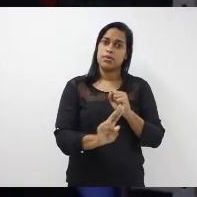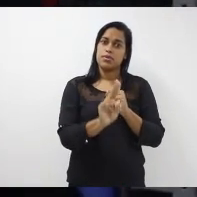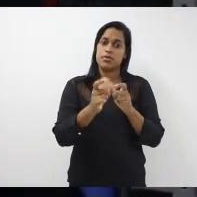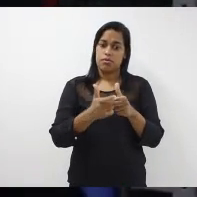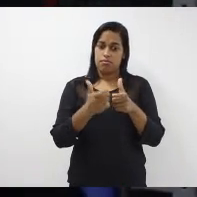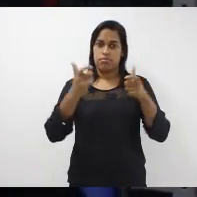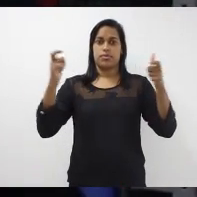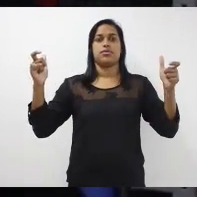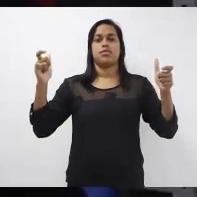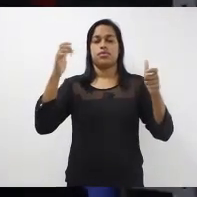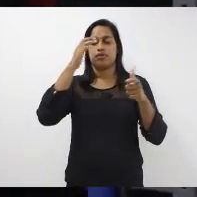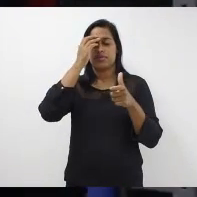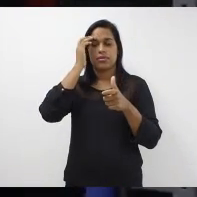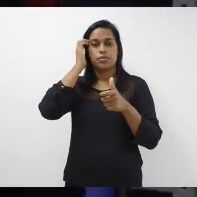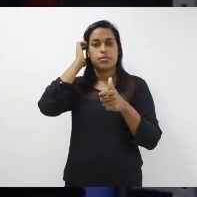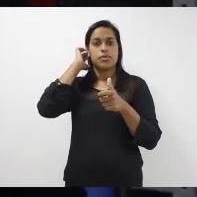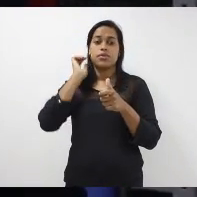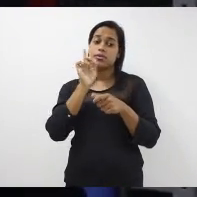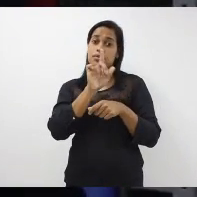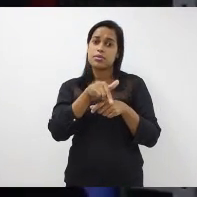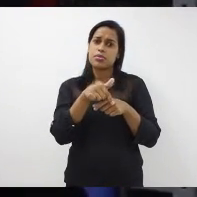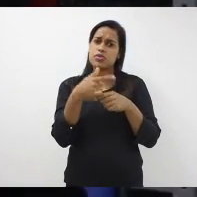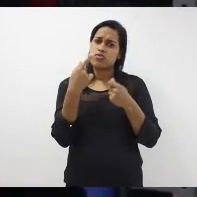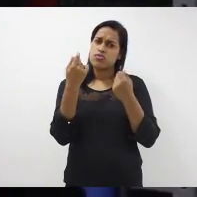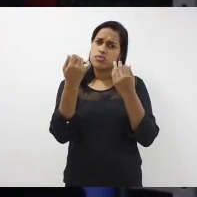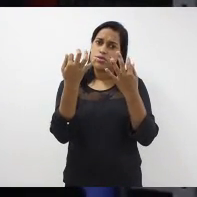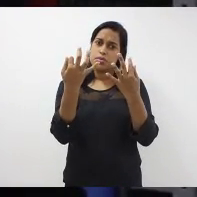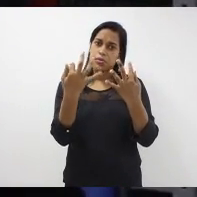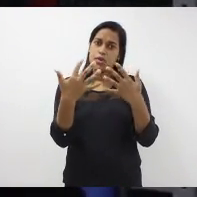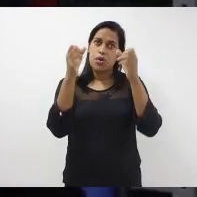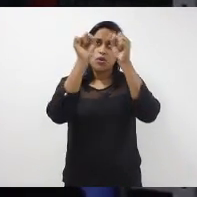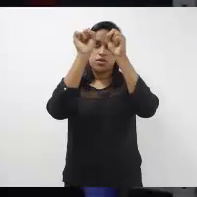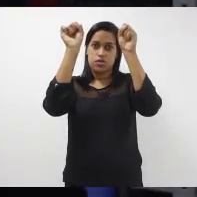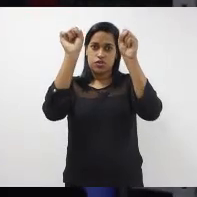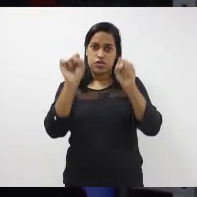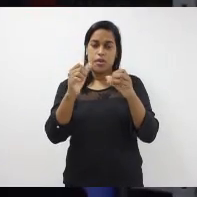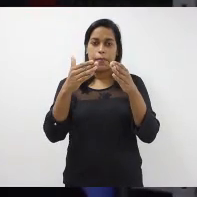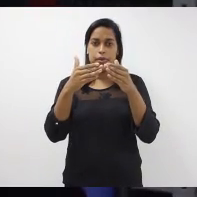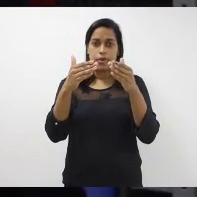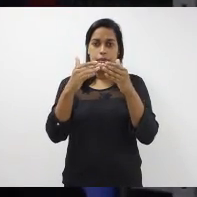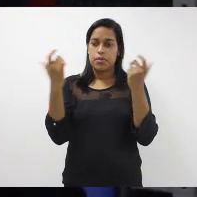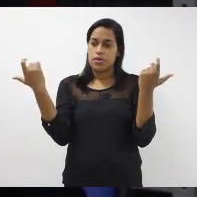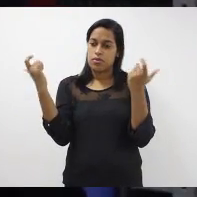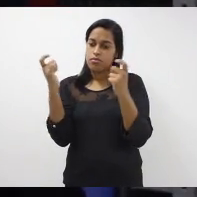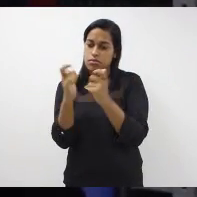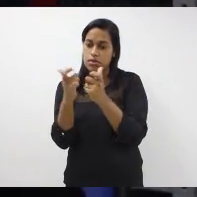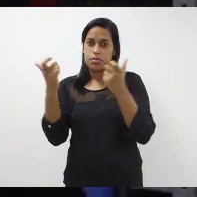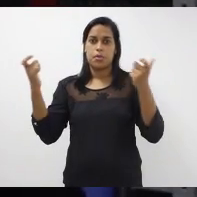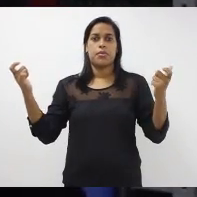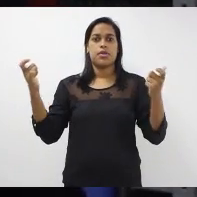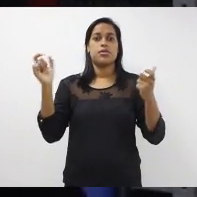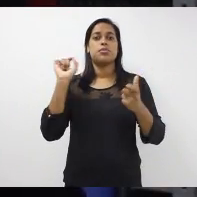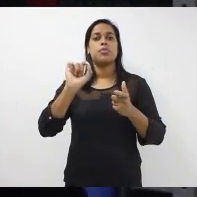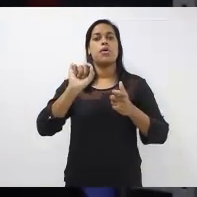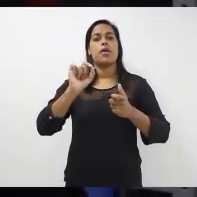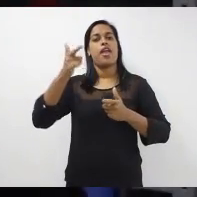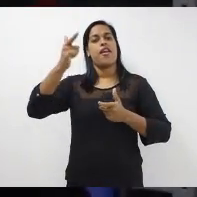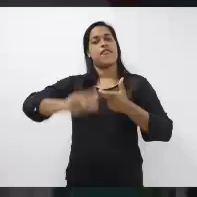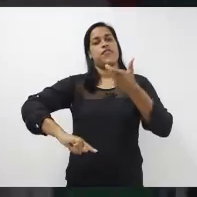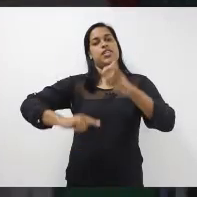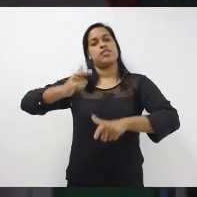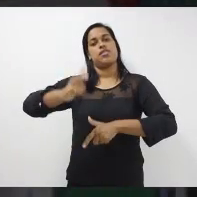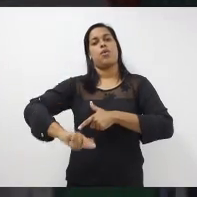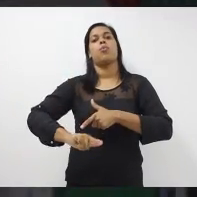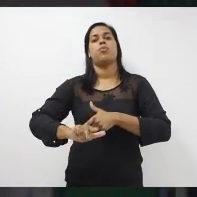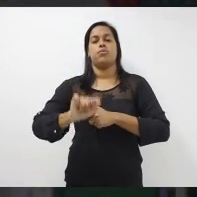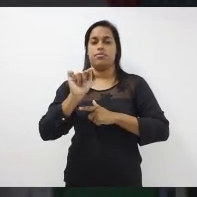máximo. Depois que a gente falou sobre o sistema de pedido mínimo-máximo, o próximo é o sistema de revisão periódica.